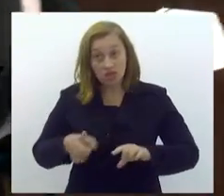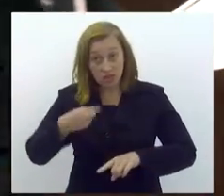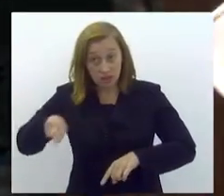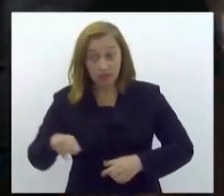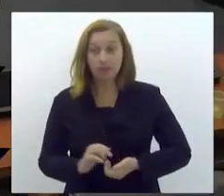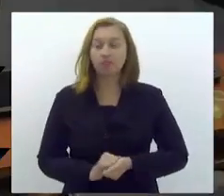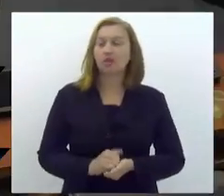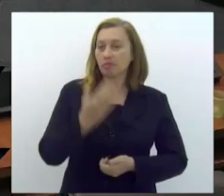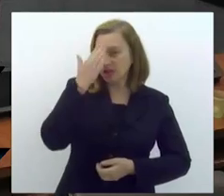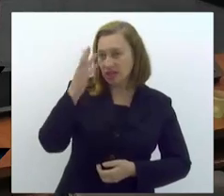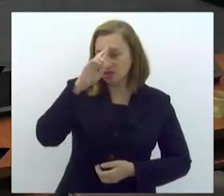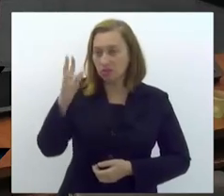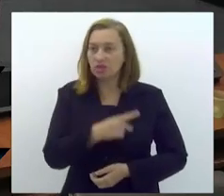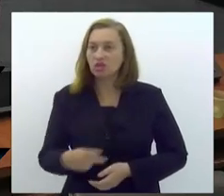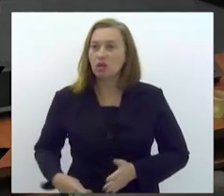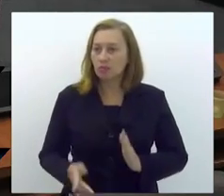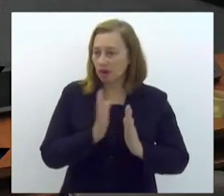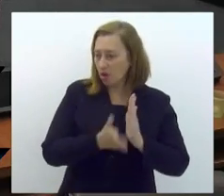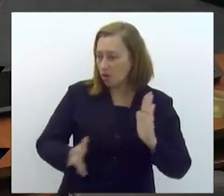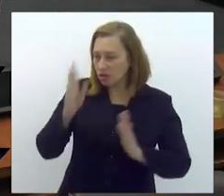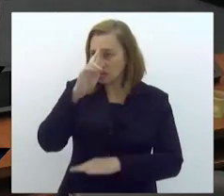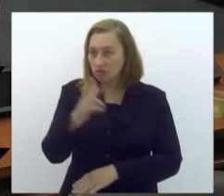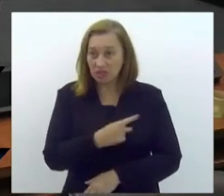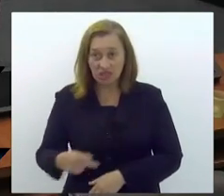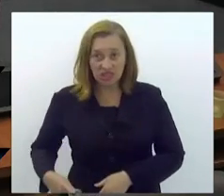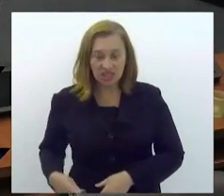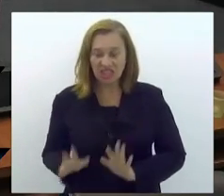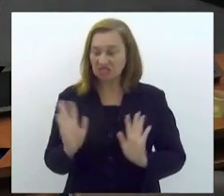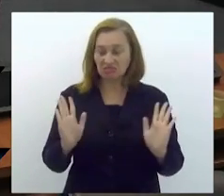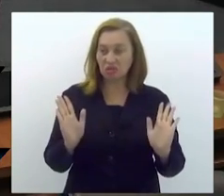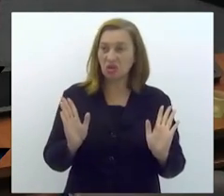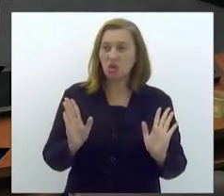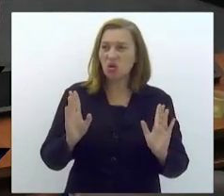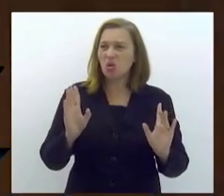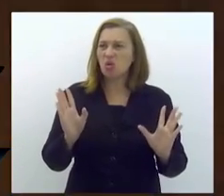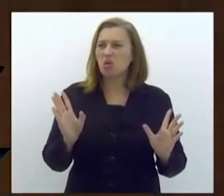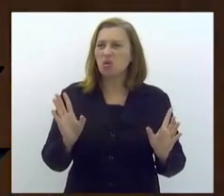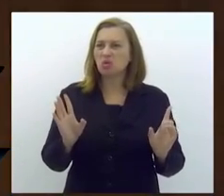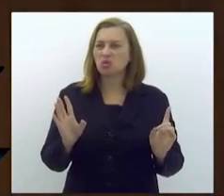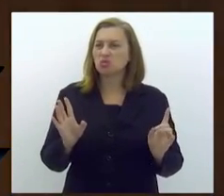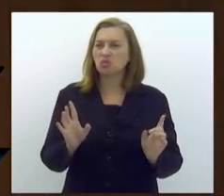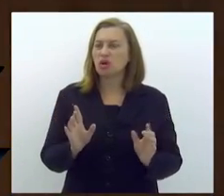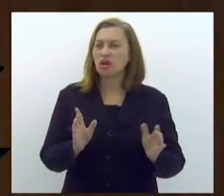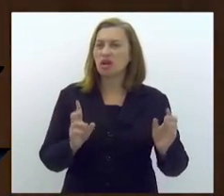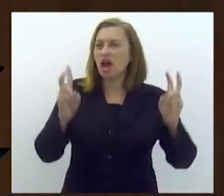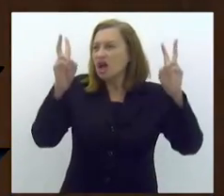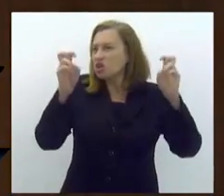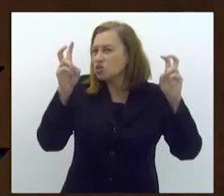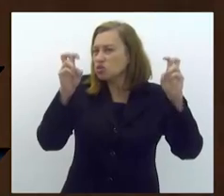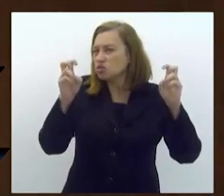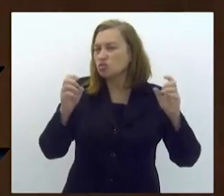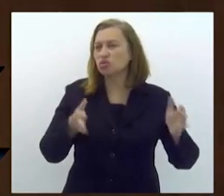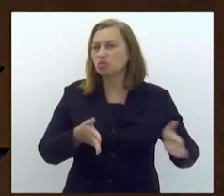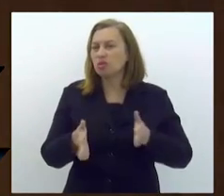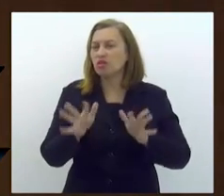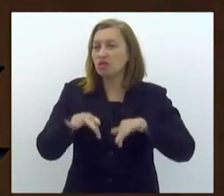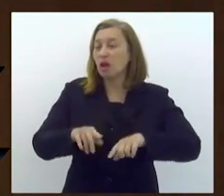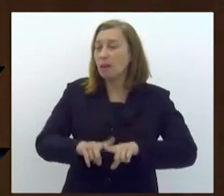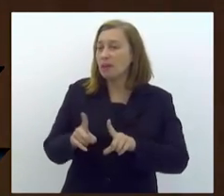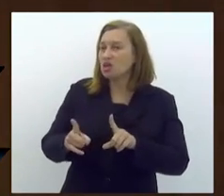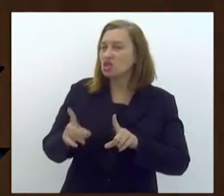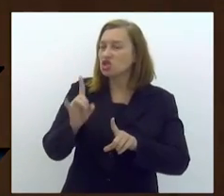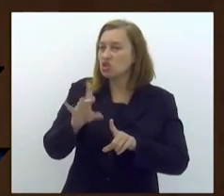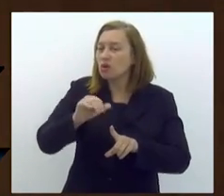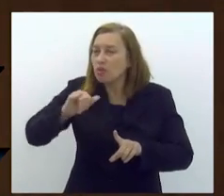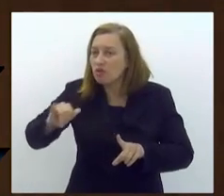senhor presidente só um pela ordem não é matéria objeto de expediente final mas só aproveitando um gancho da fala do